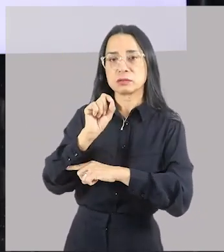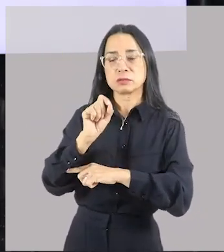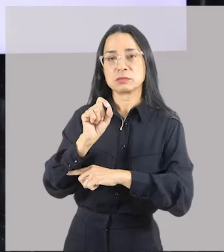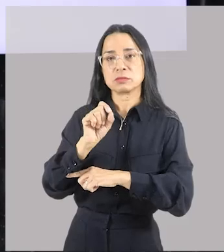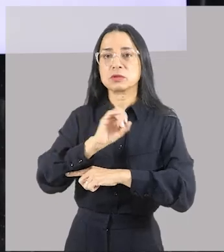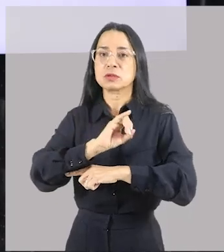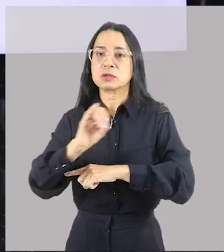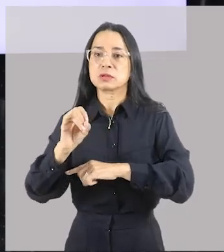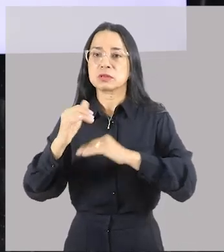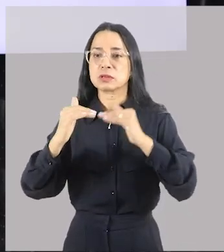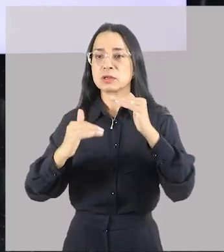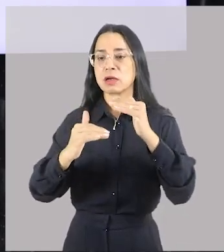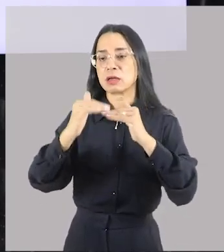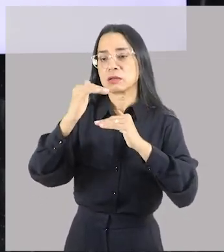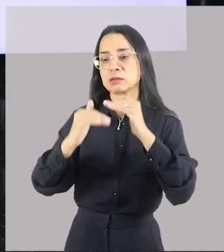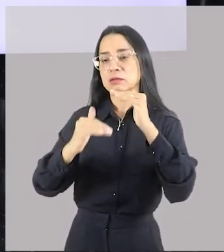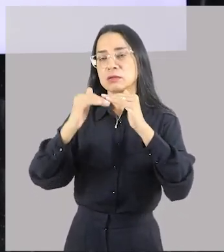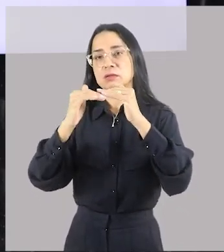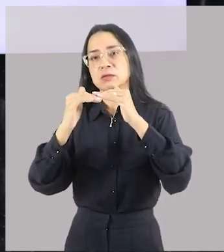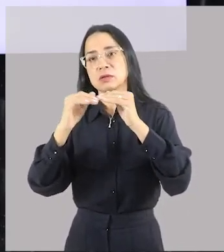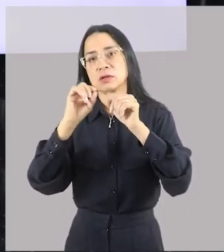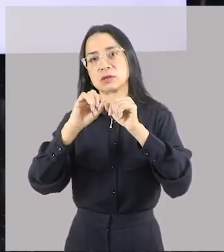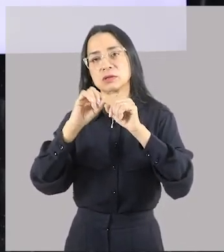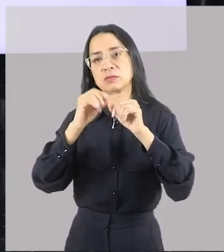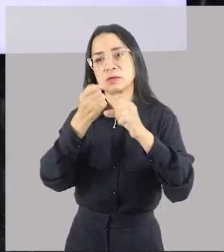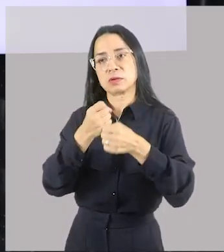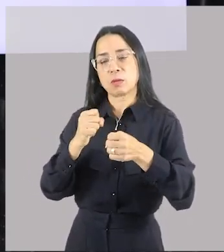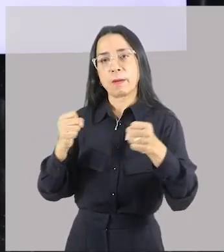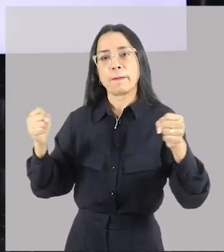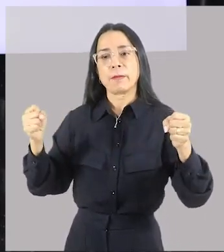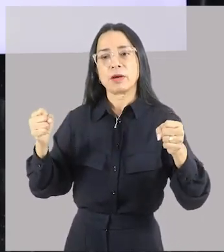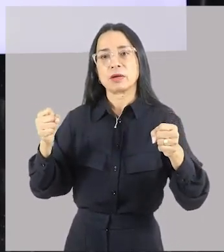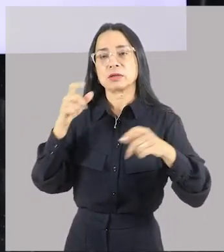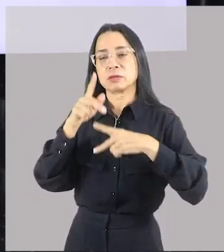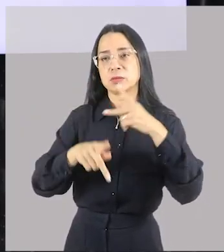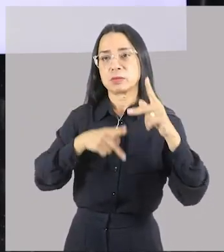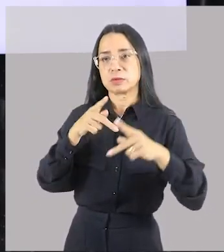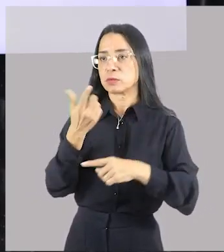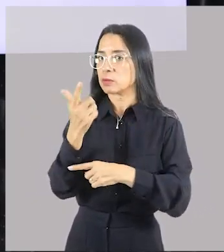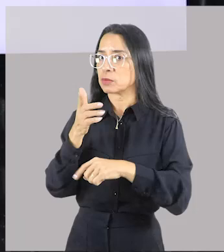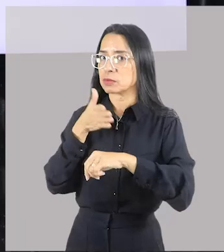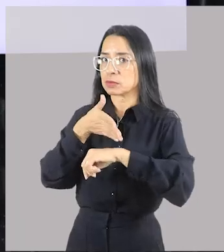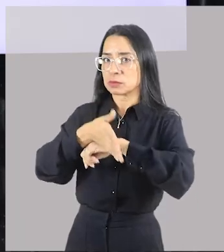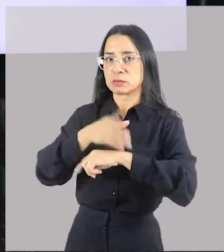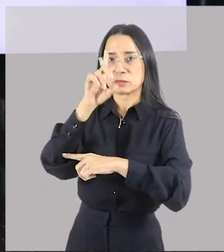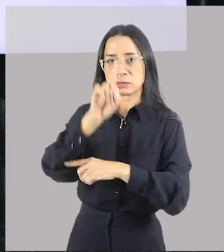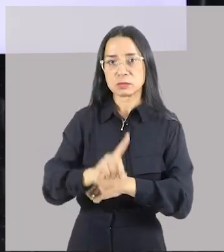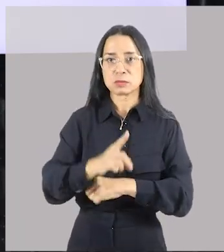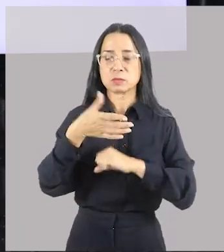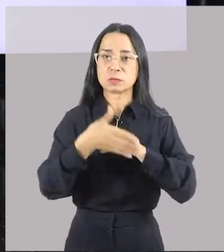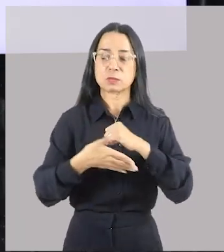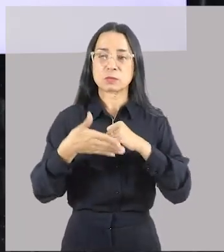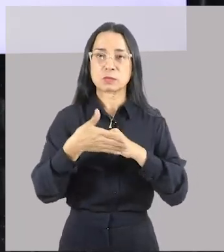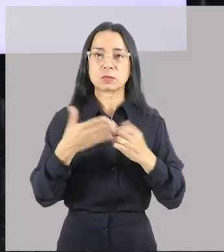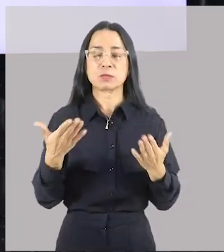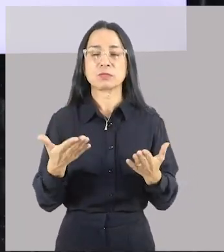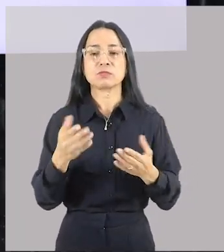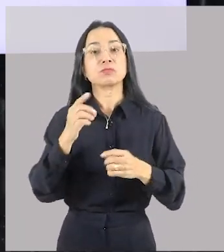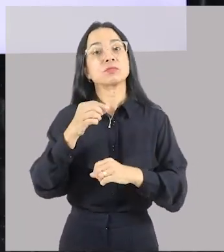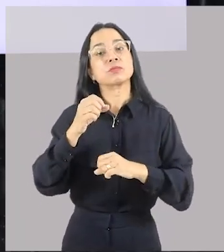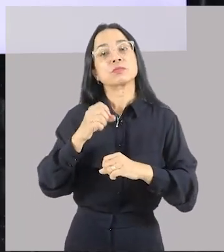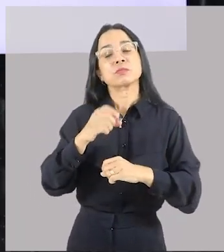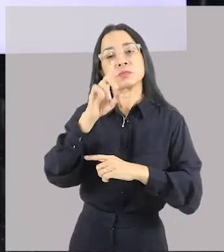Então, se a desigualdade ela faz com que grande parte da população não tenha acesso aos direitos básicos, aos